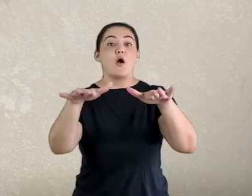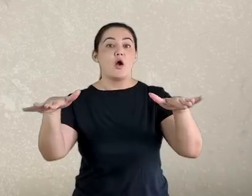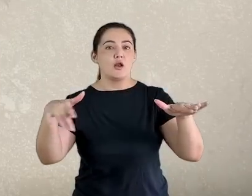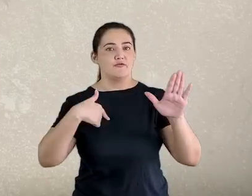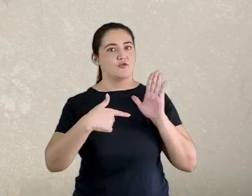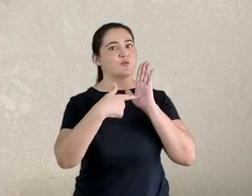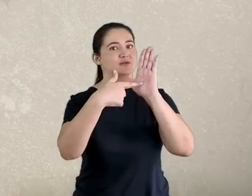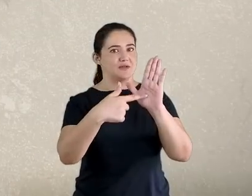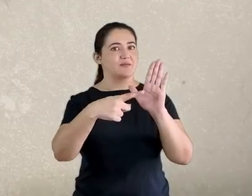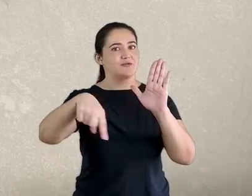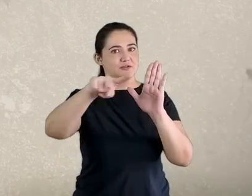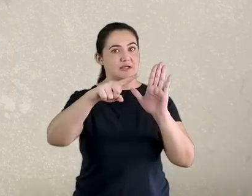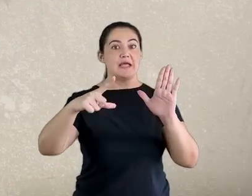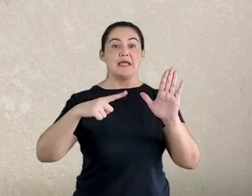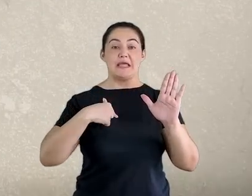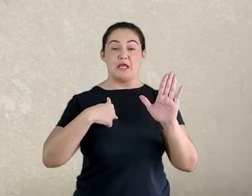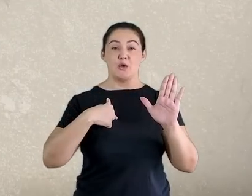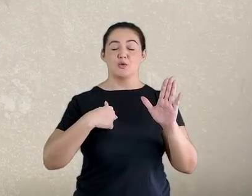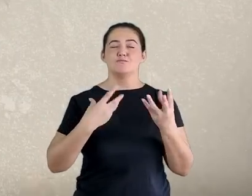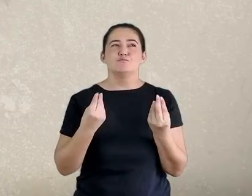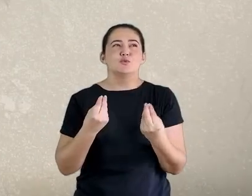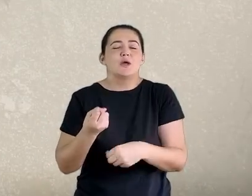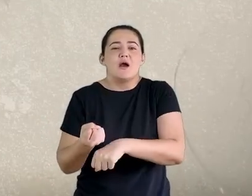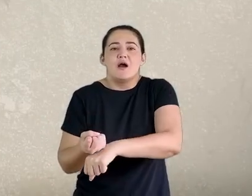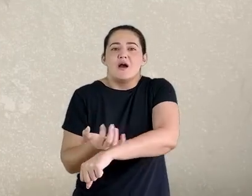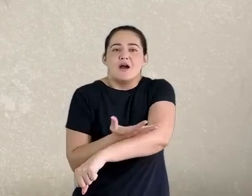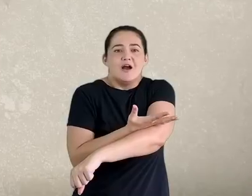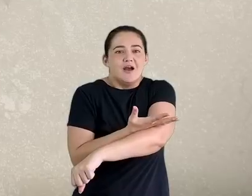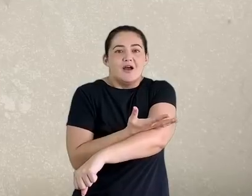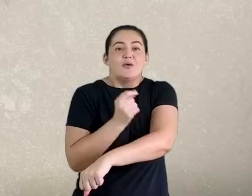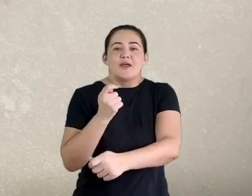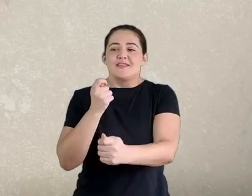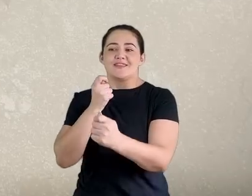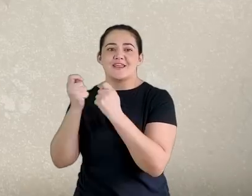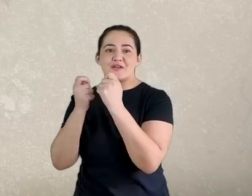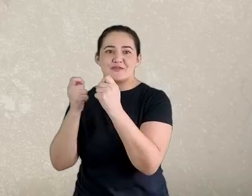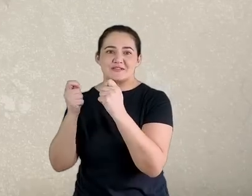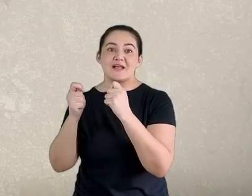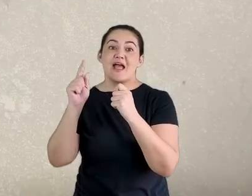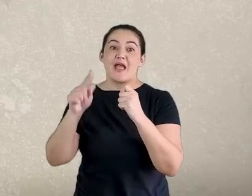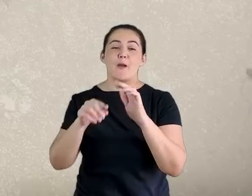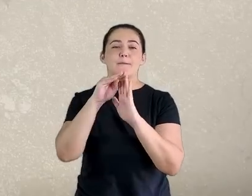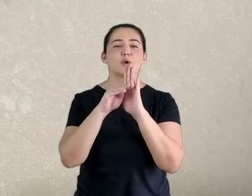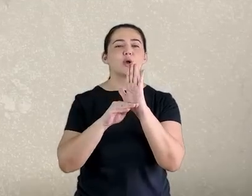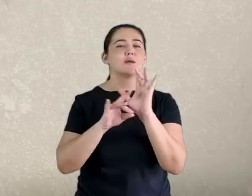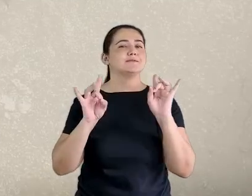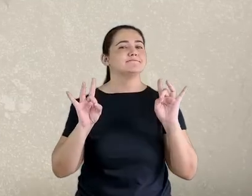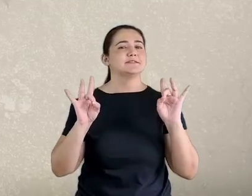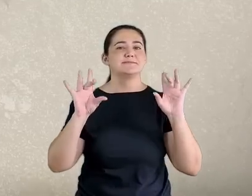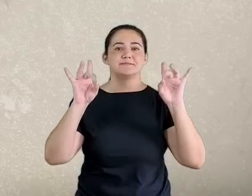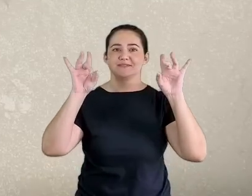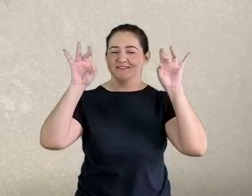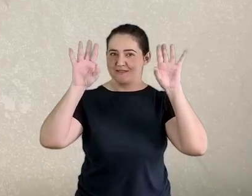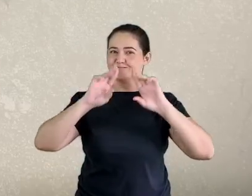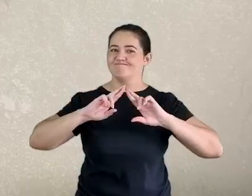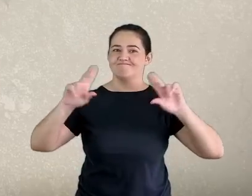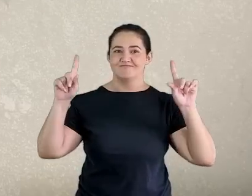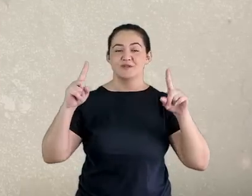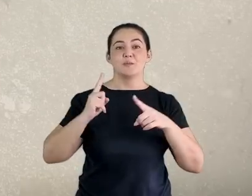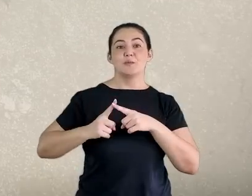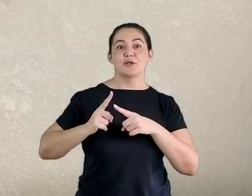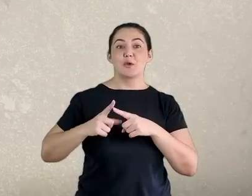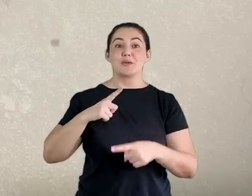deixe-me confessar para vocês que eu estou muito emocionado hoje com essa entrevista. Hoje será um programa Evidências diferenciado, porque eu estou